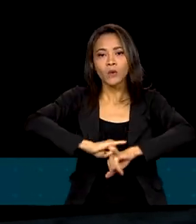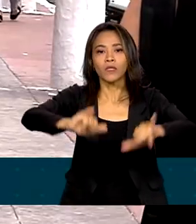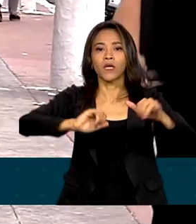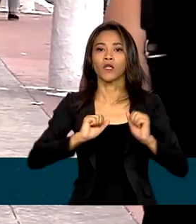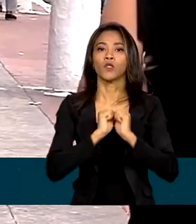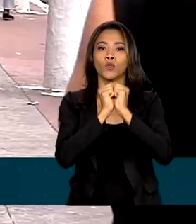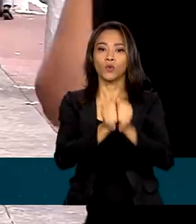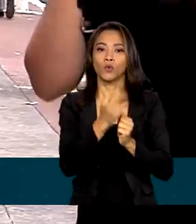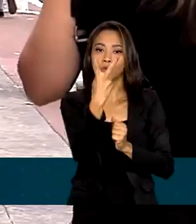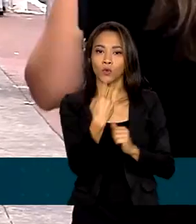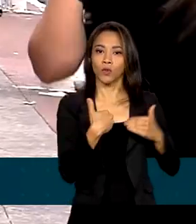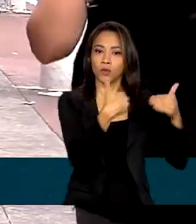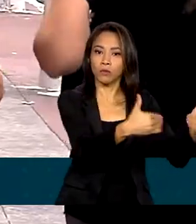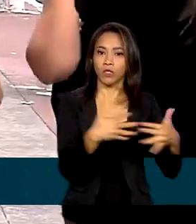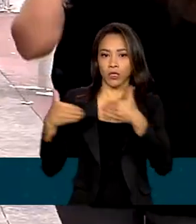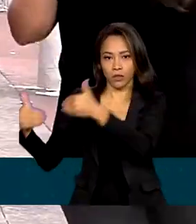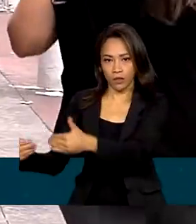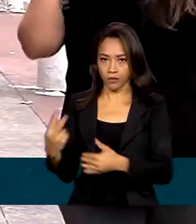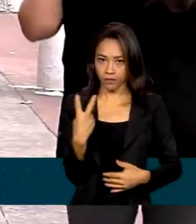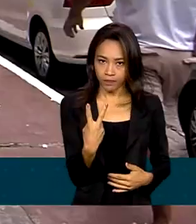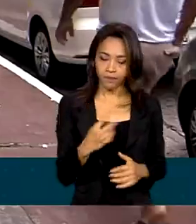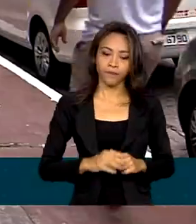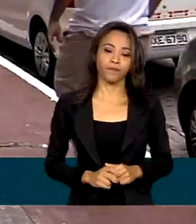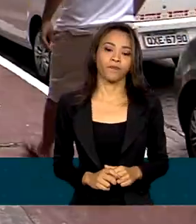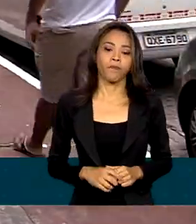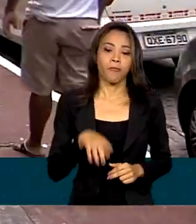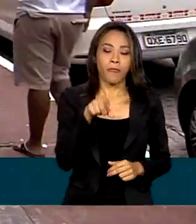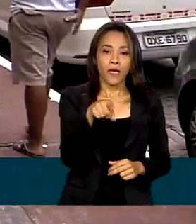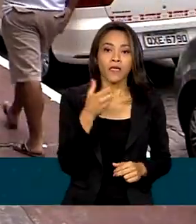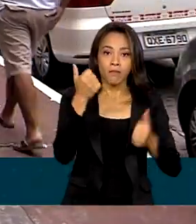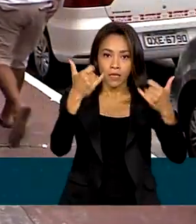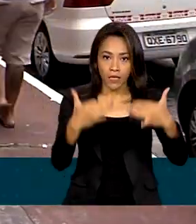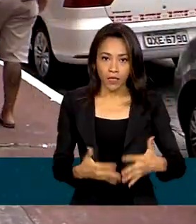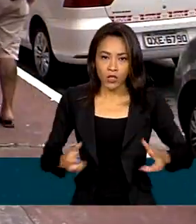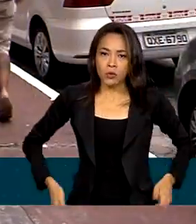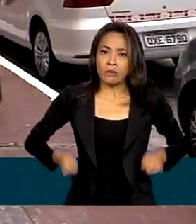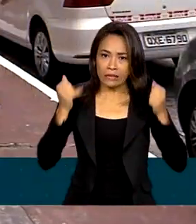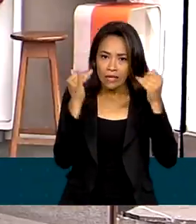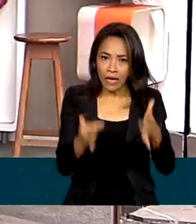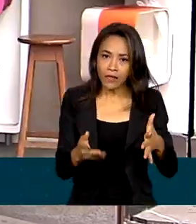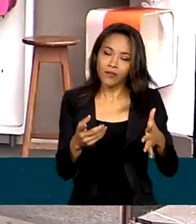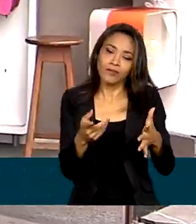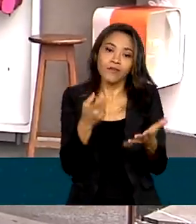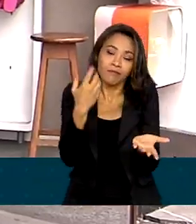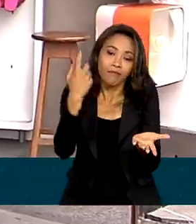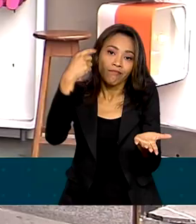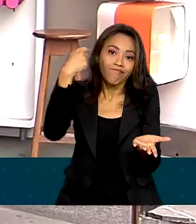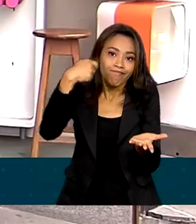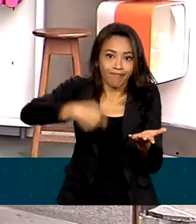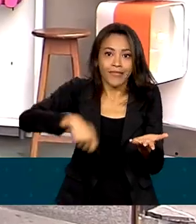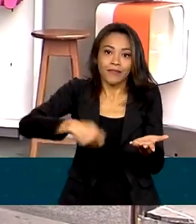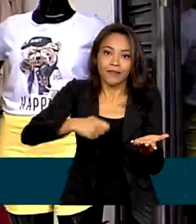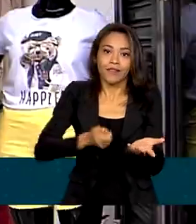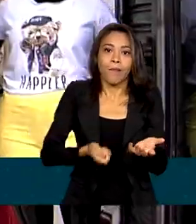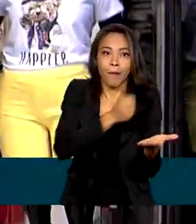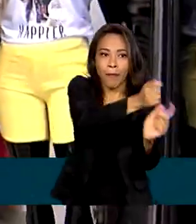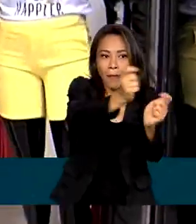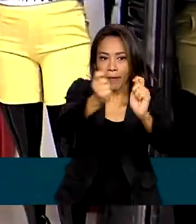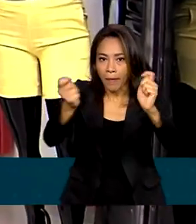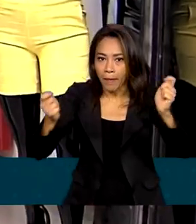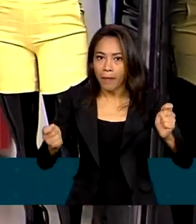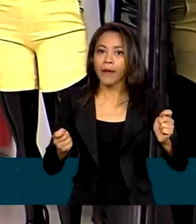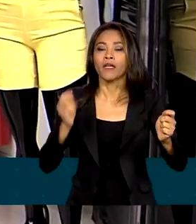Fazenda. Tebet lembrou que os gastos atuais são despesas obrigatórias e que fazem parte do orçamento de